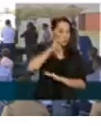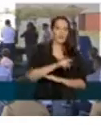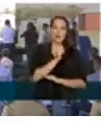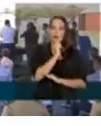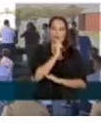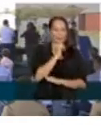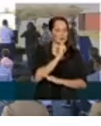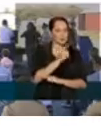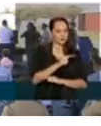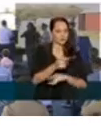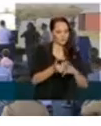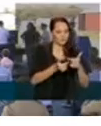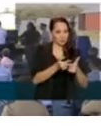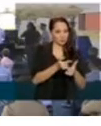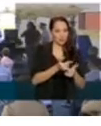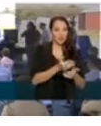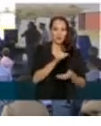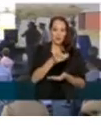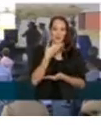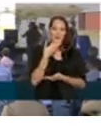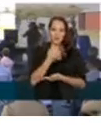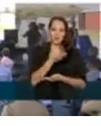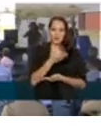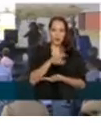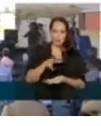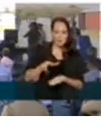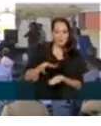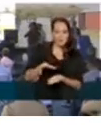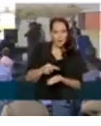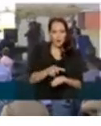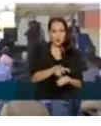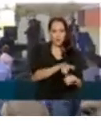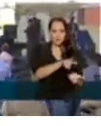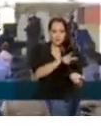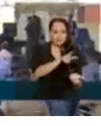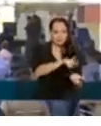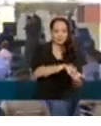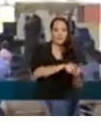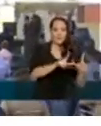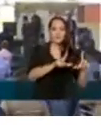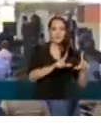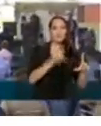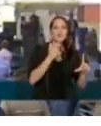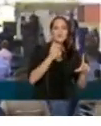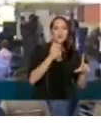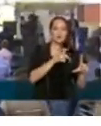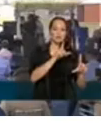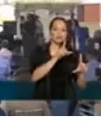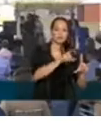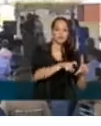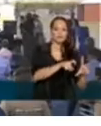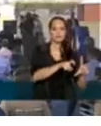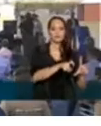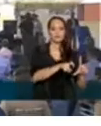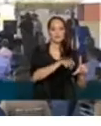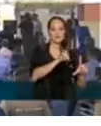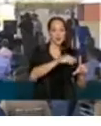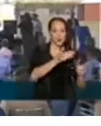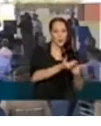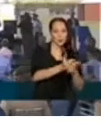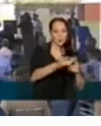Eu gostaria de pedir ao senhor que colocasse o mouse sobre o radar vermelho e clicasse com o botão esquerdo para